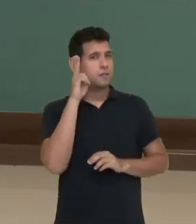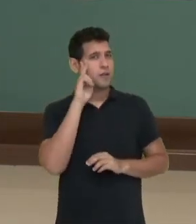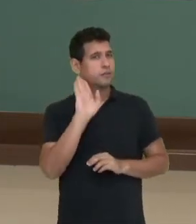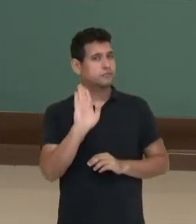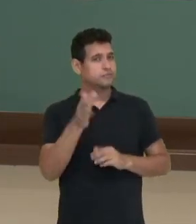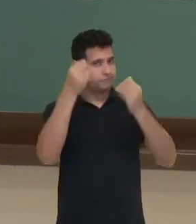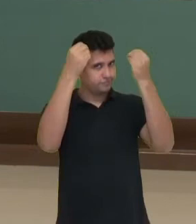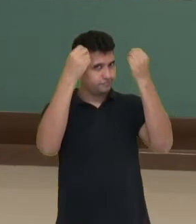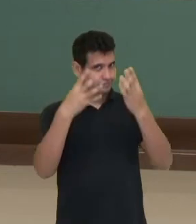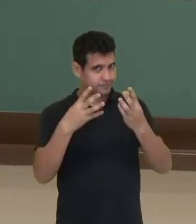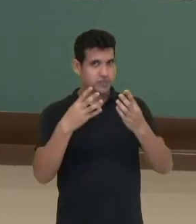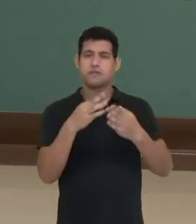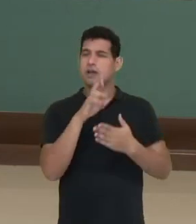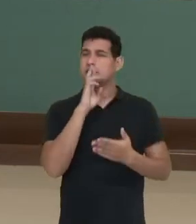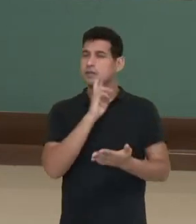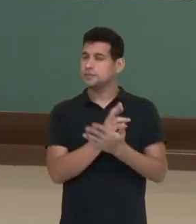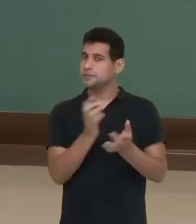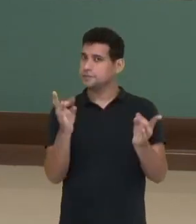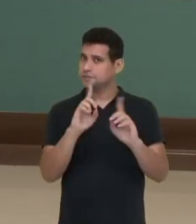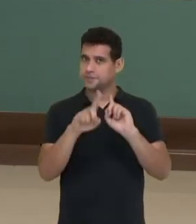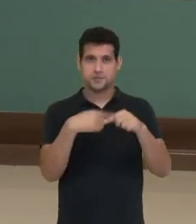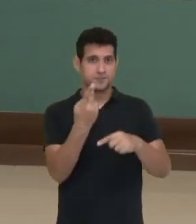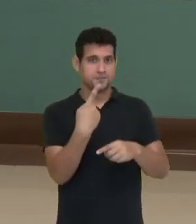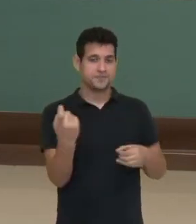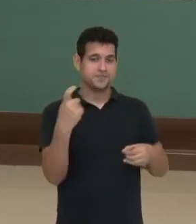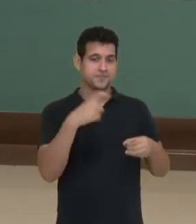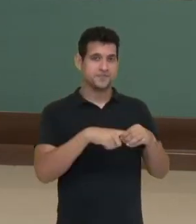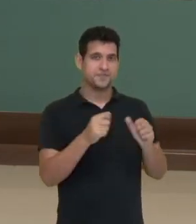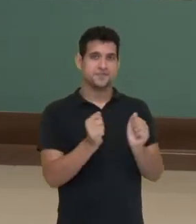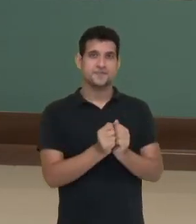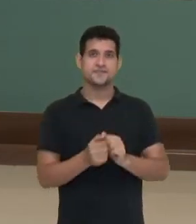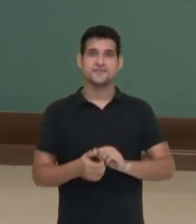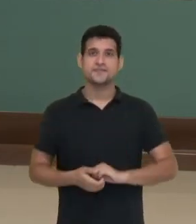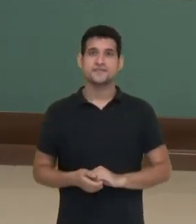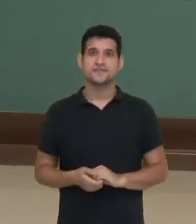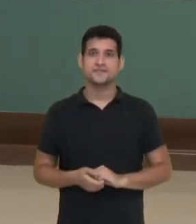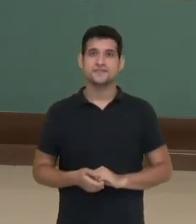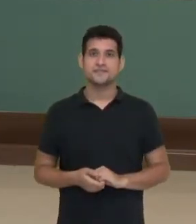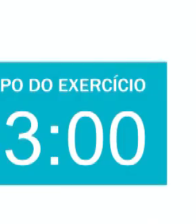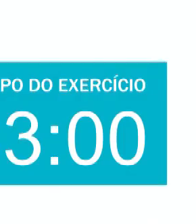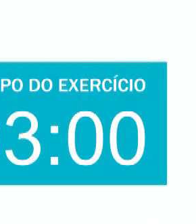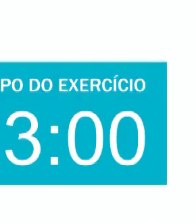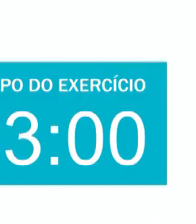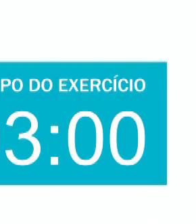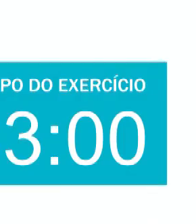já falamos, vão responder e nós voltamos com a correção.